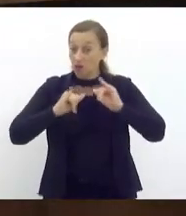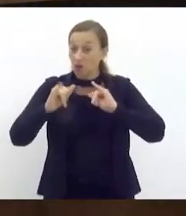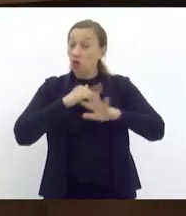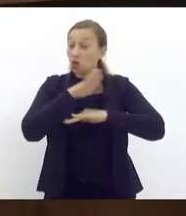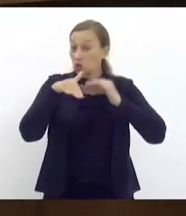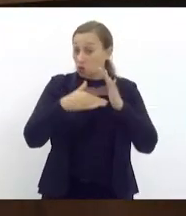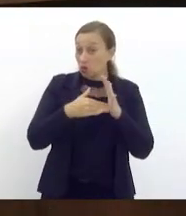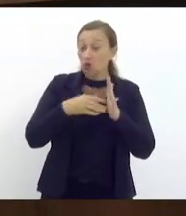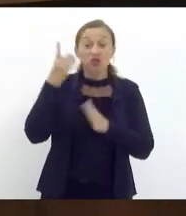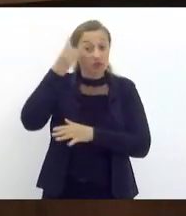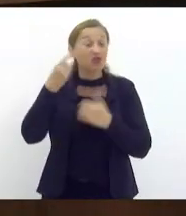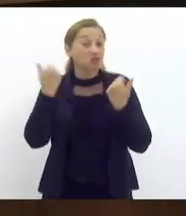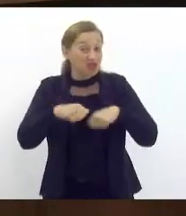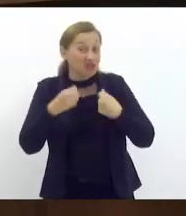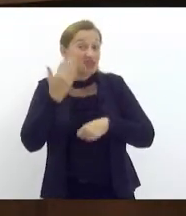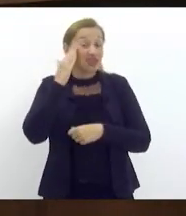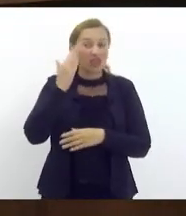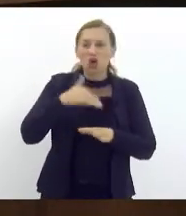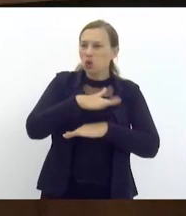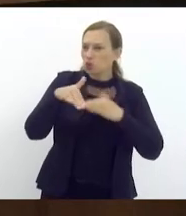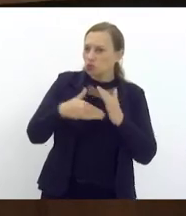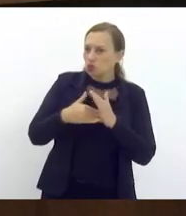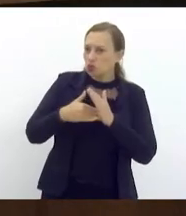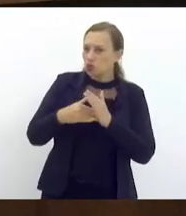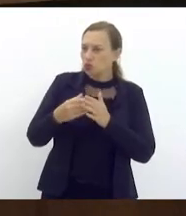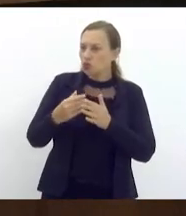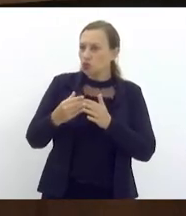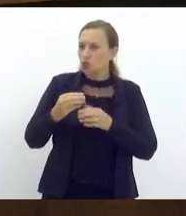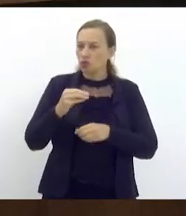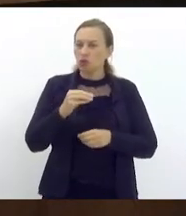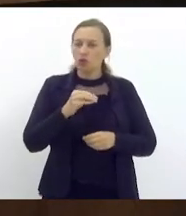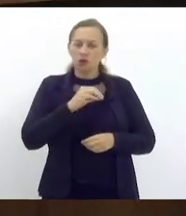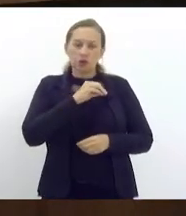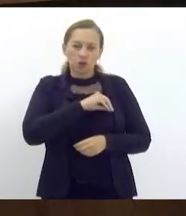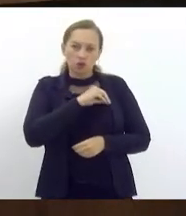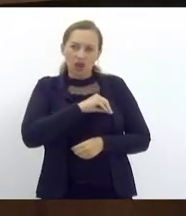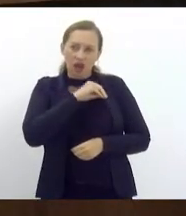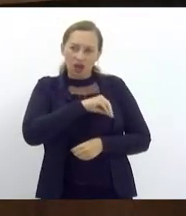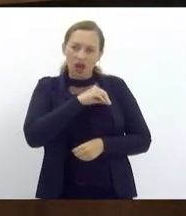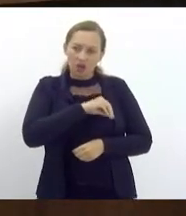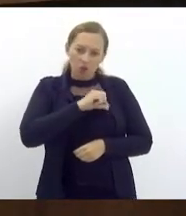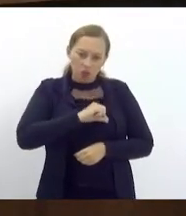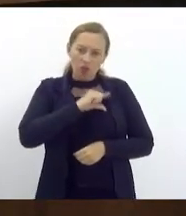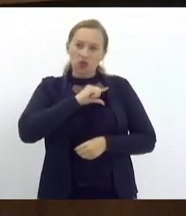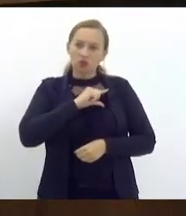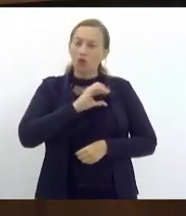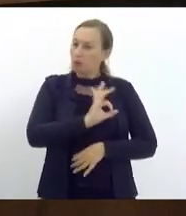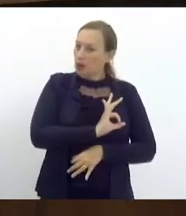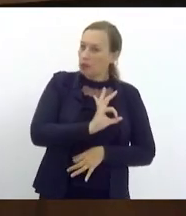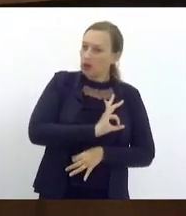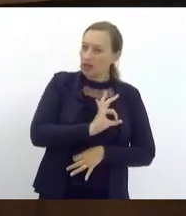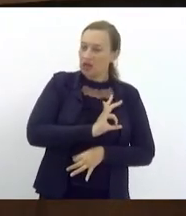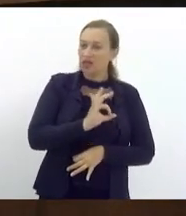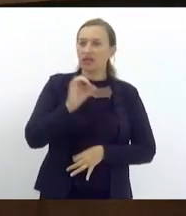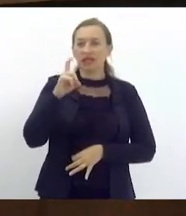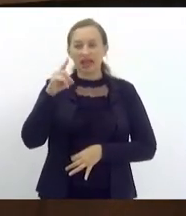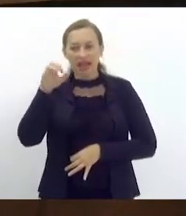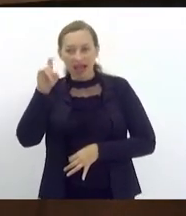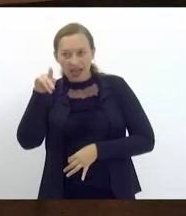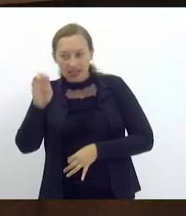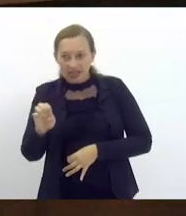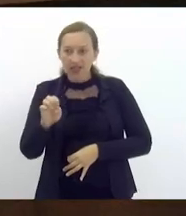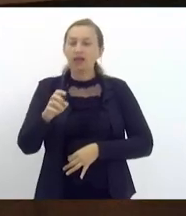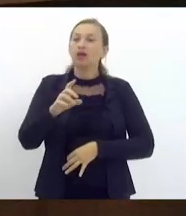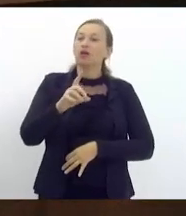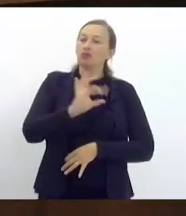devia ter em mente com todos os aumentos que a gente deu para a polícia militar para polícia civil para o degase para polícia